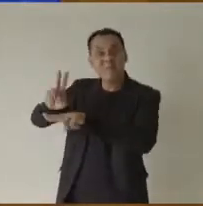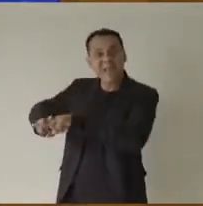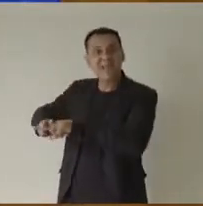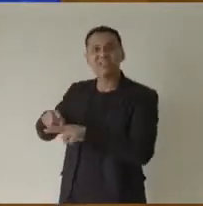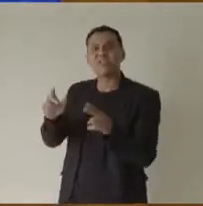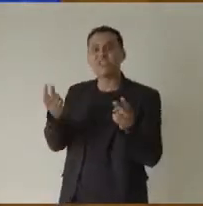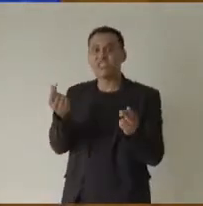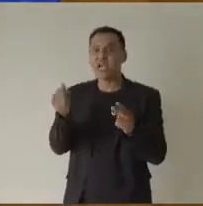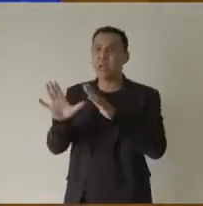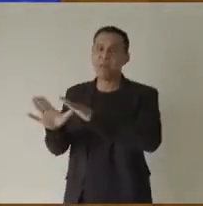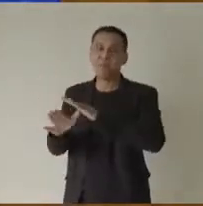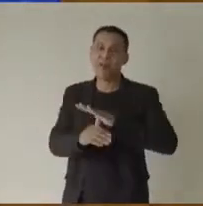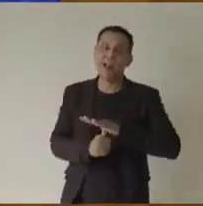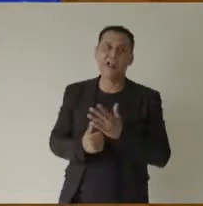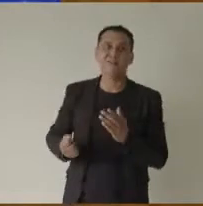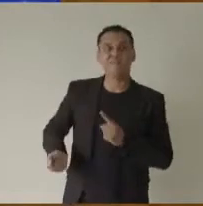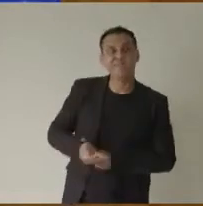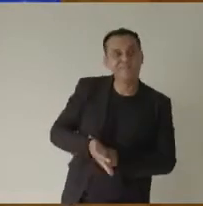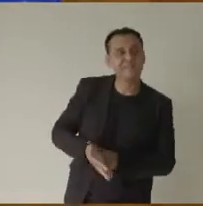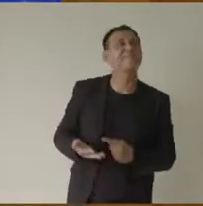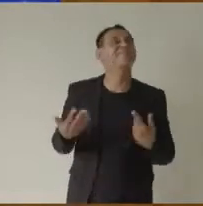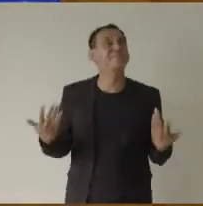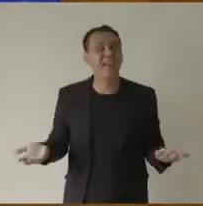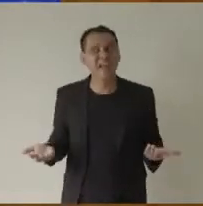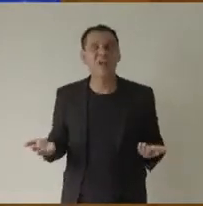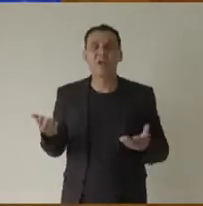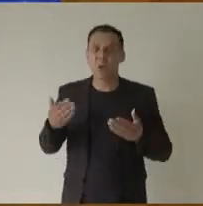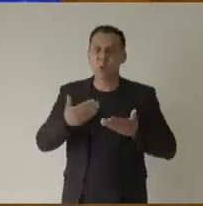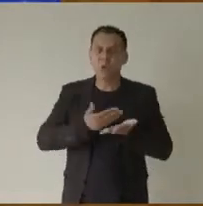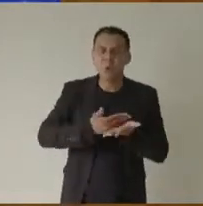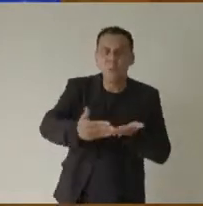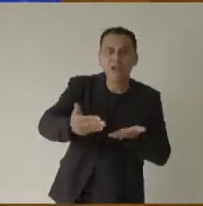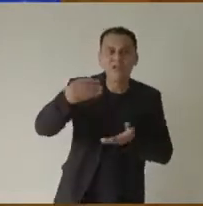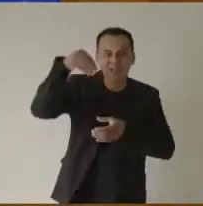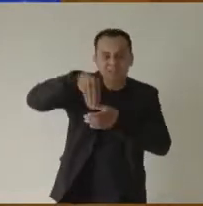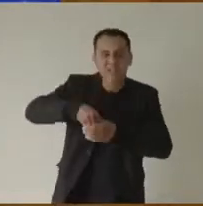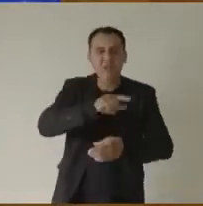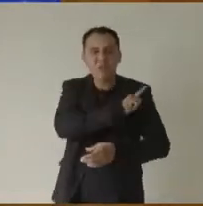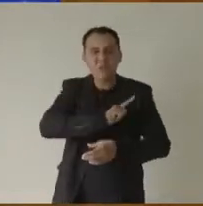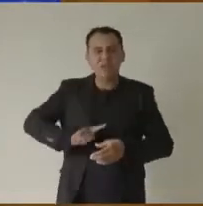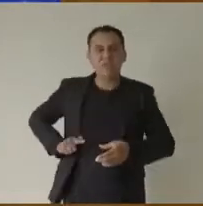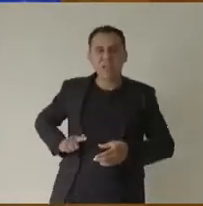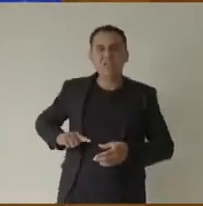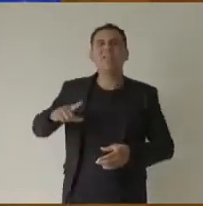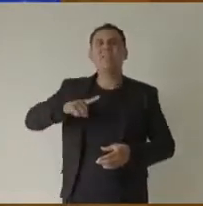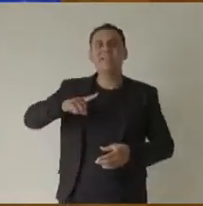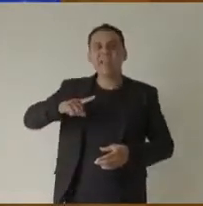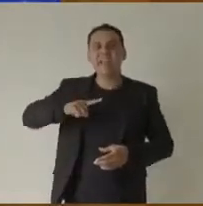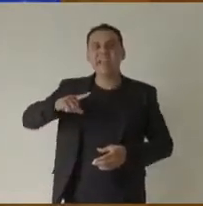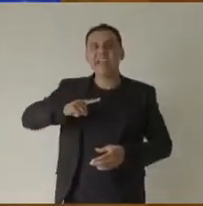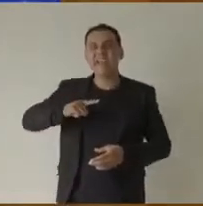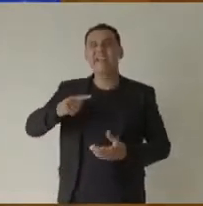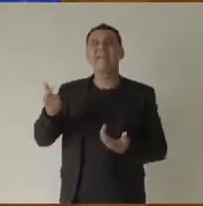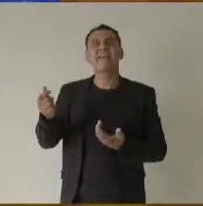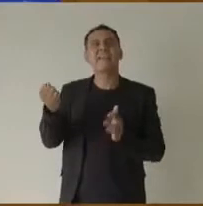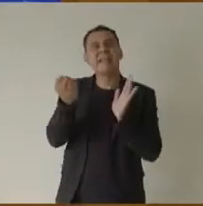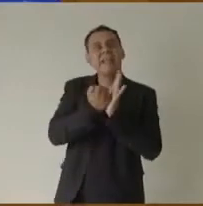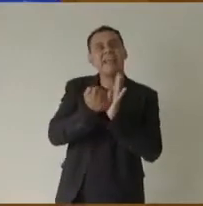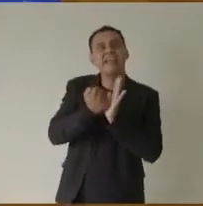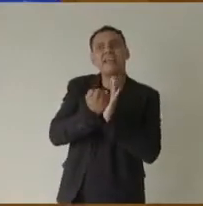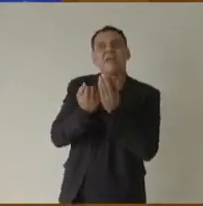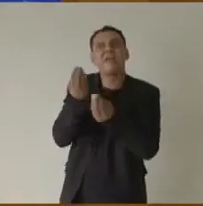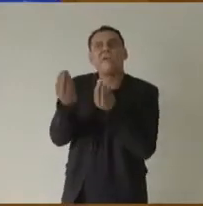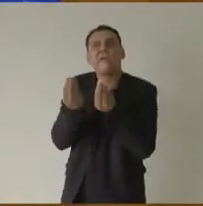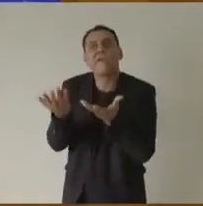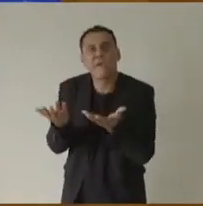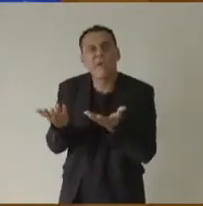cometendo crime, com que moral você vai combater o crime? Com que moral? Se você analisar as prisões que